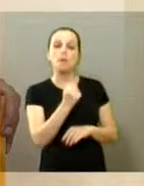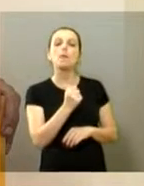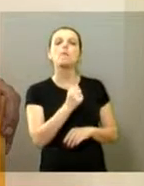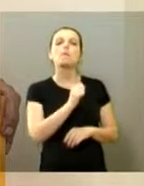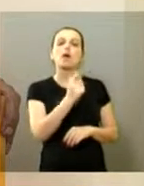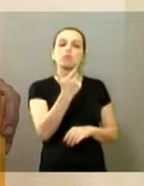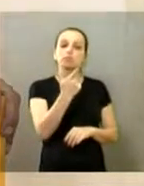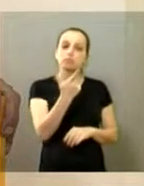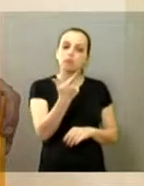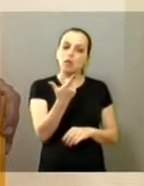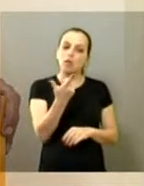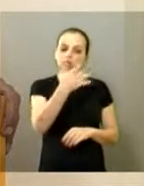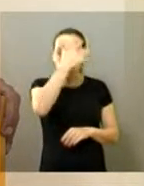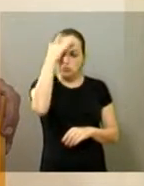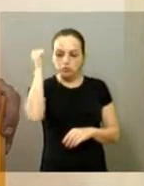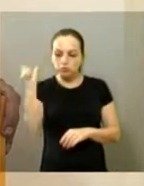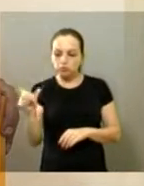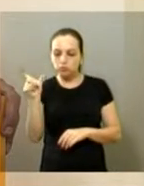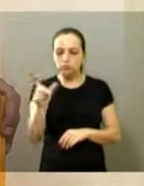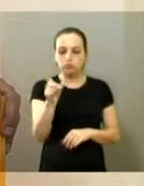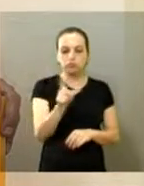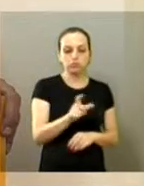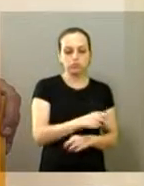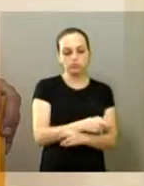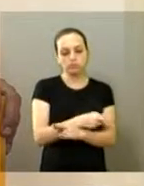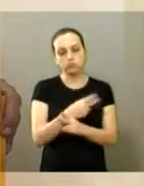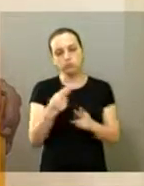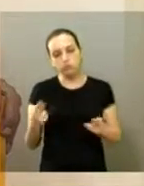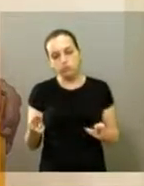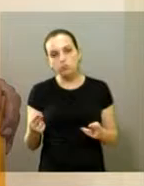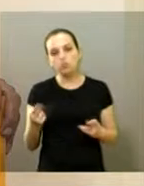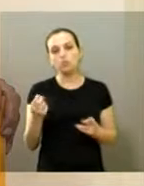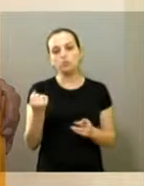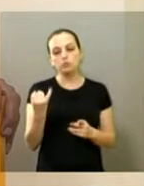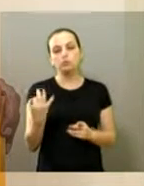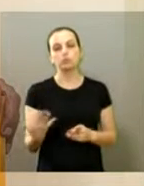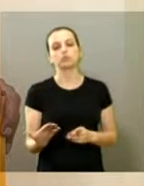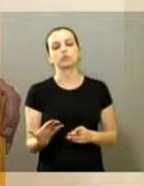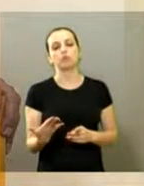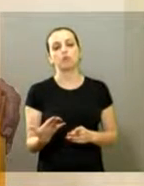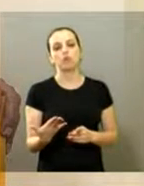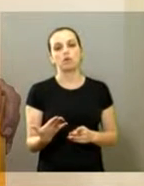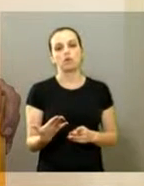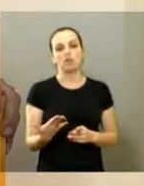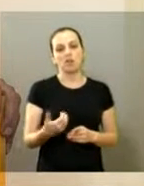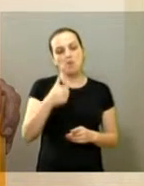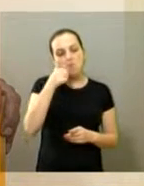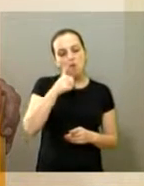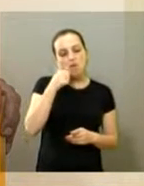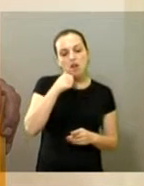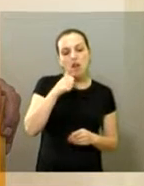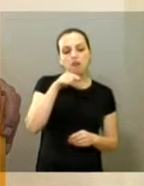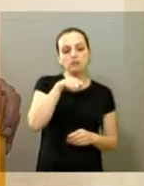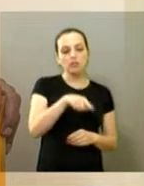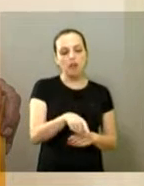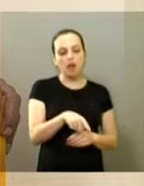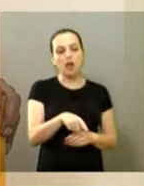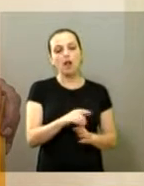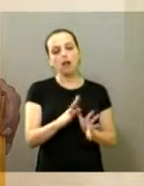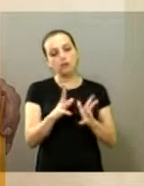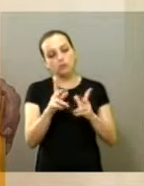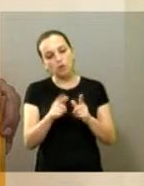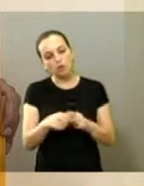outros. Se for começar a elencar os nomes aqui, né? A Dulce, a Guilmar, Miro, que ficaram lá todos os